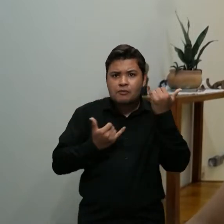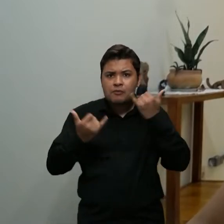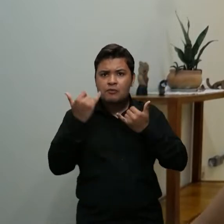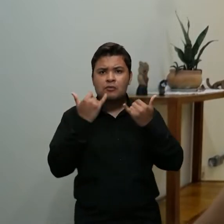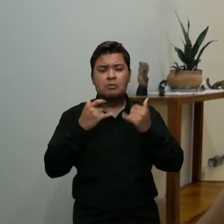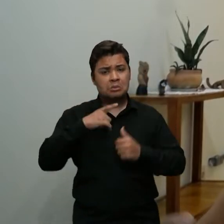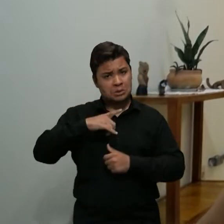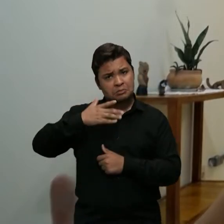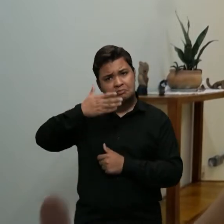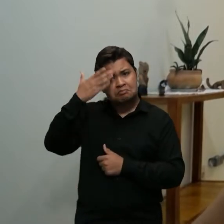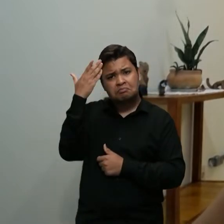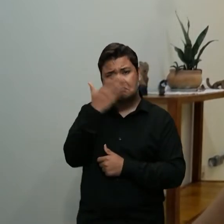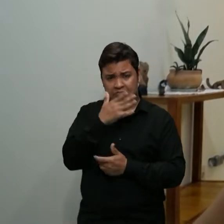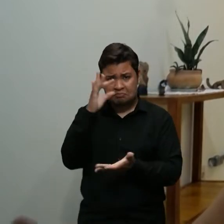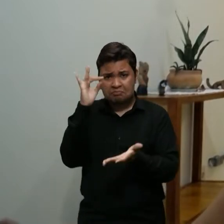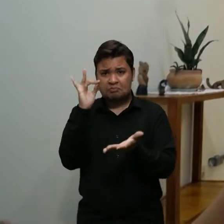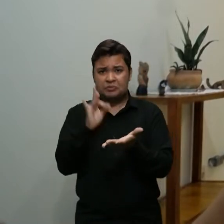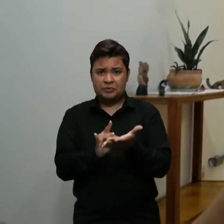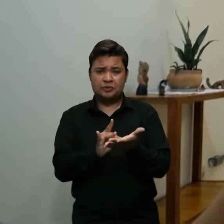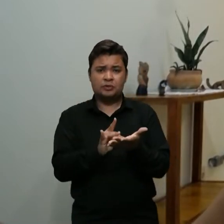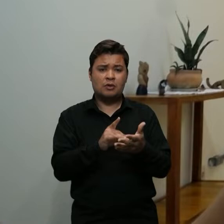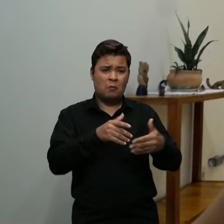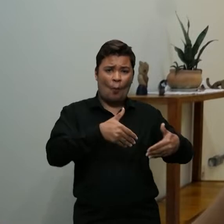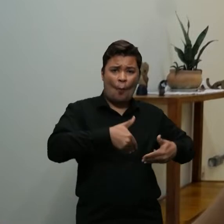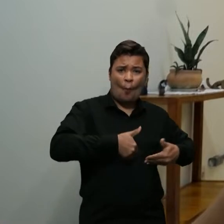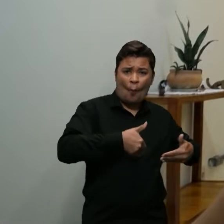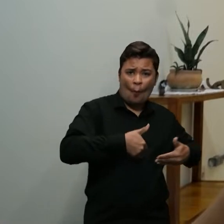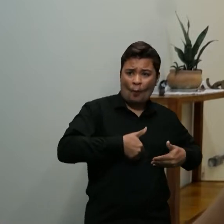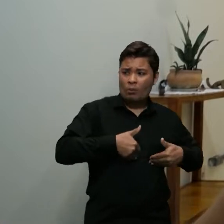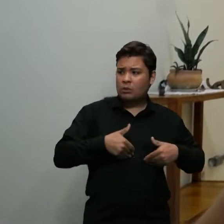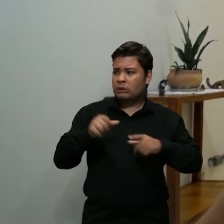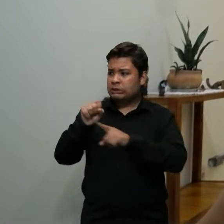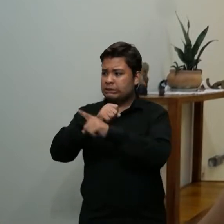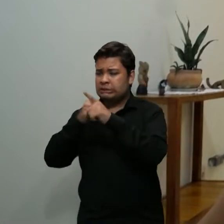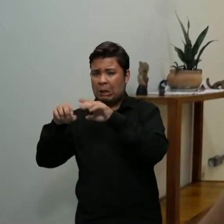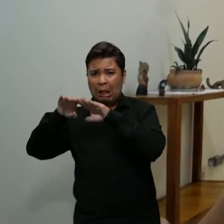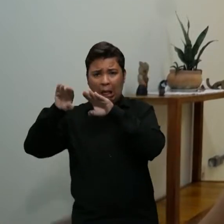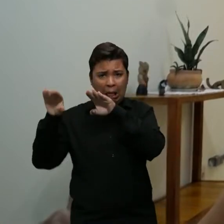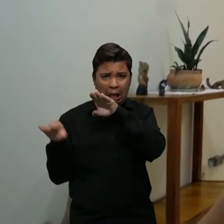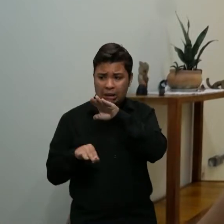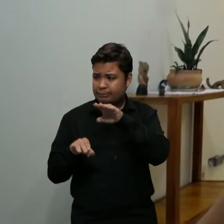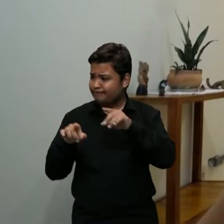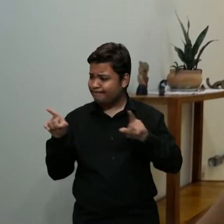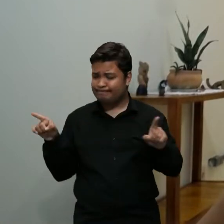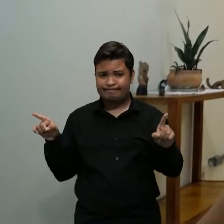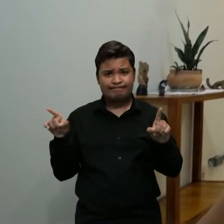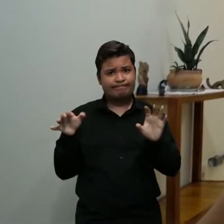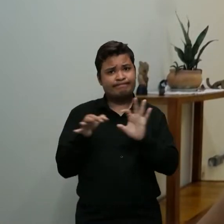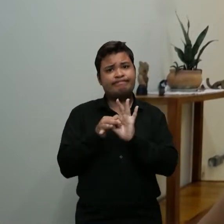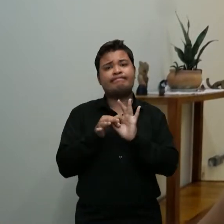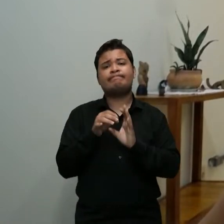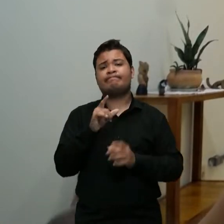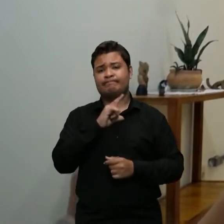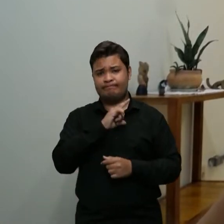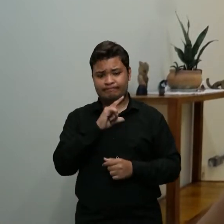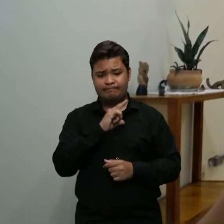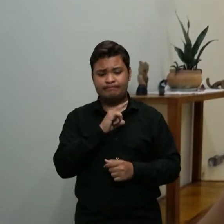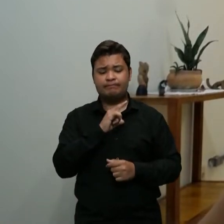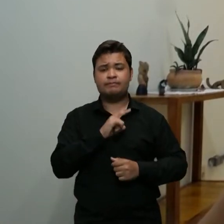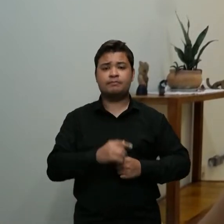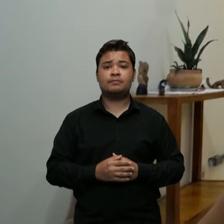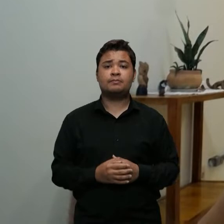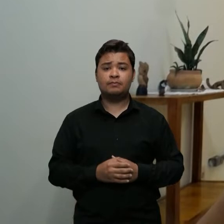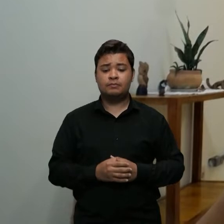bem estreita entre a fome e desigualdade social. E aí, aqui, quando a gente fala em desigualdades sociais, e o próprio